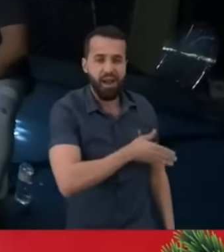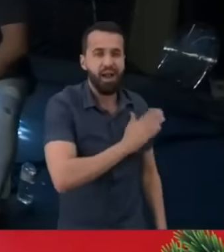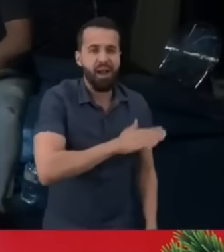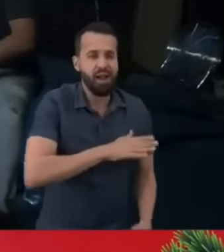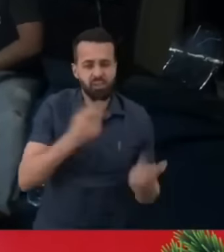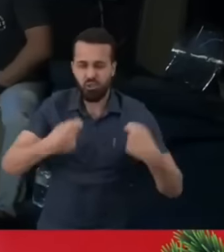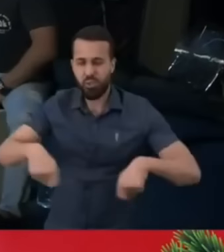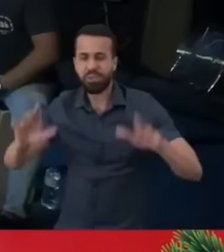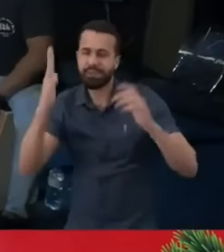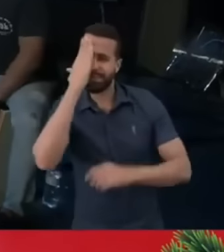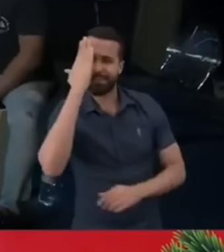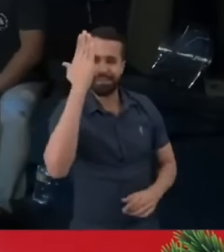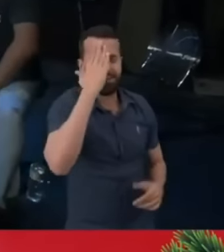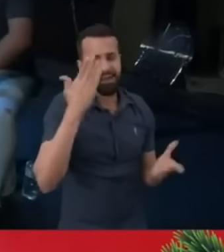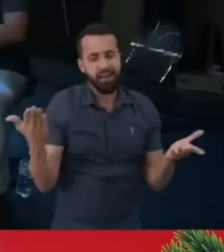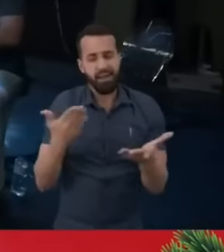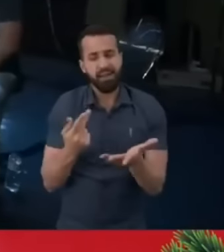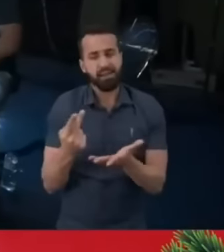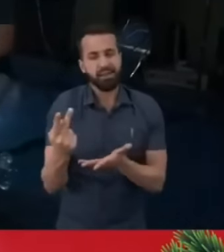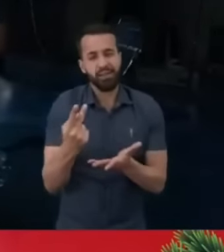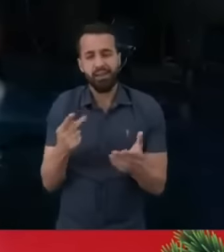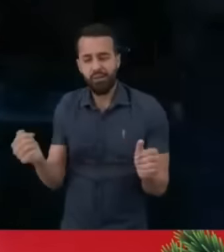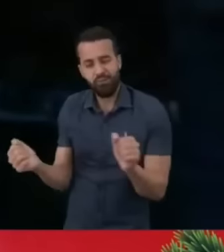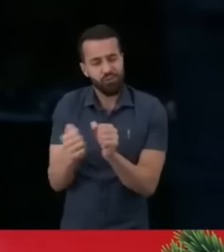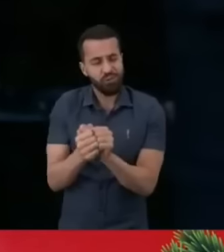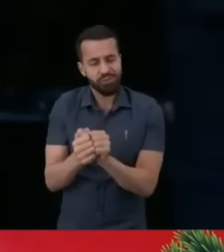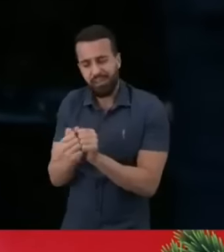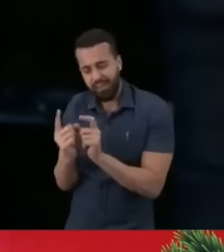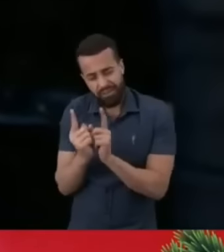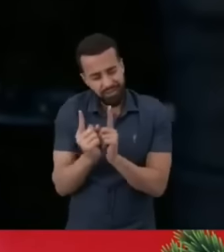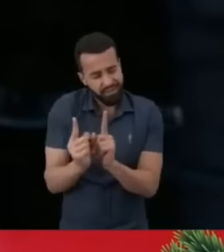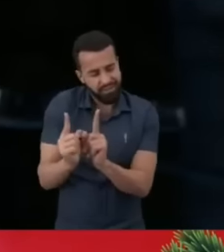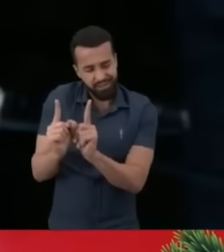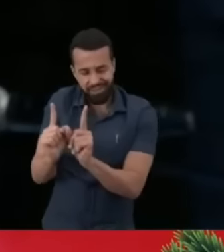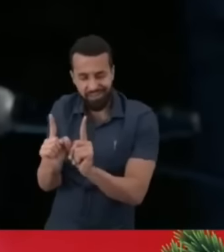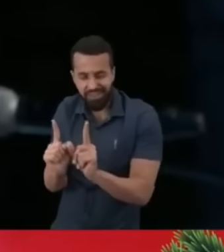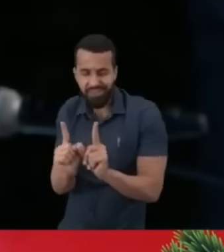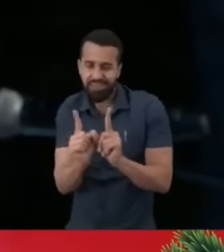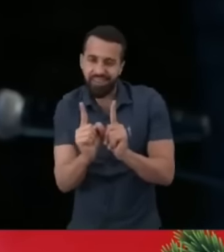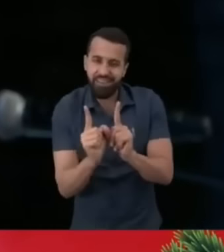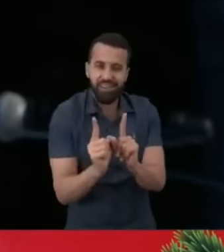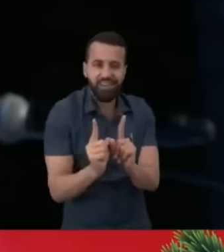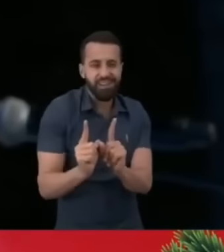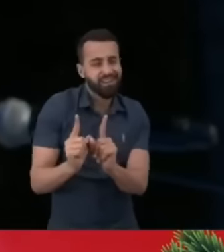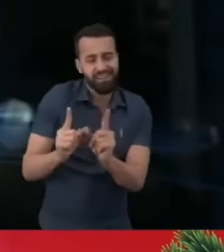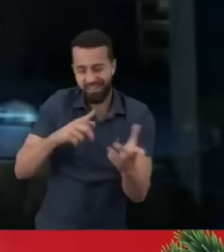precisa saber. Hoje eu tô com você.